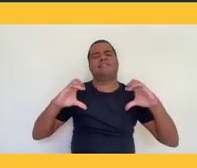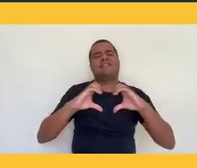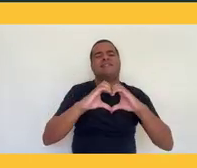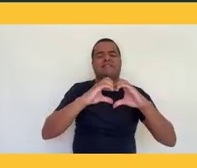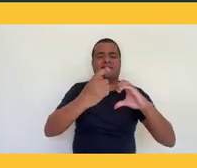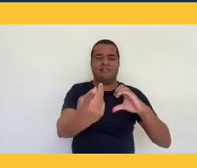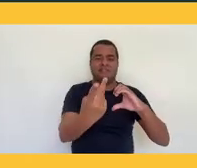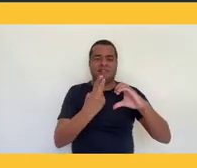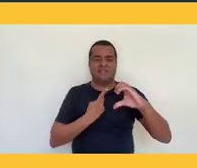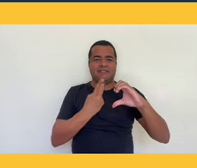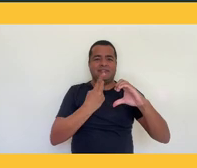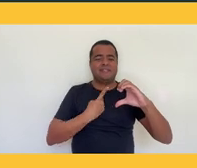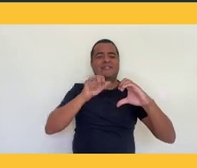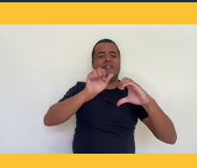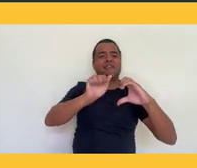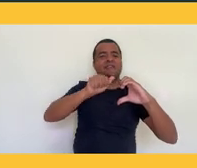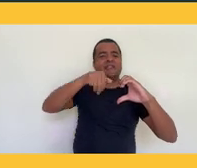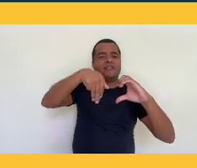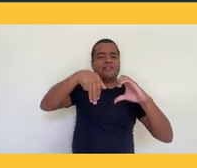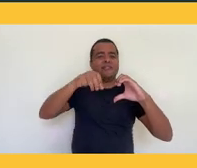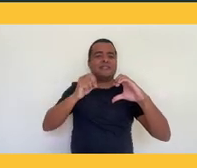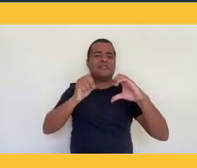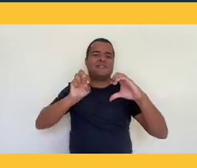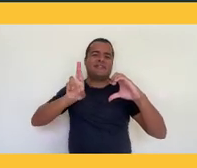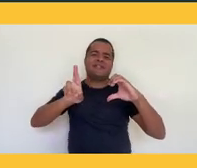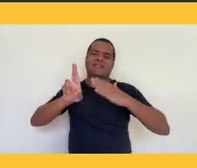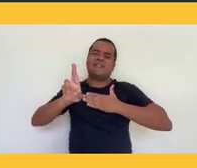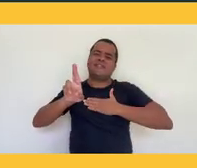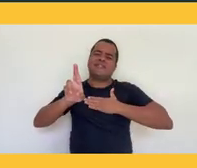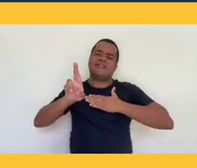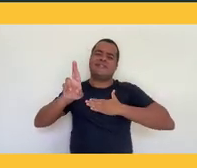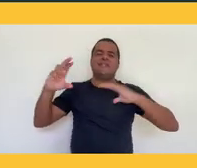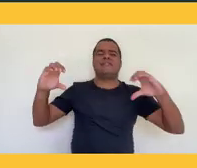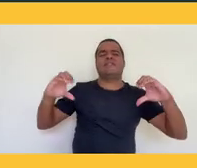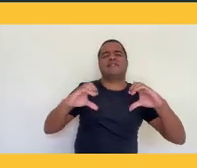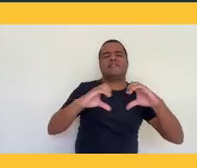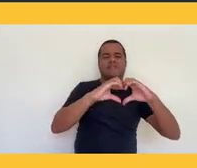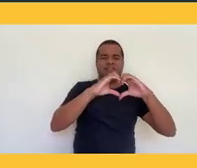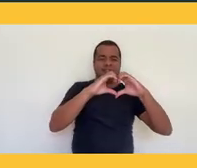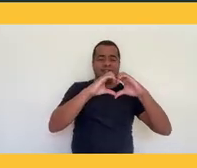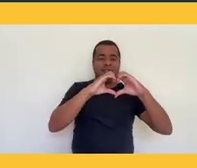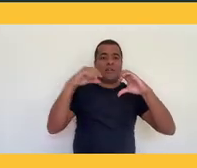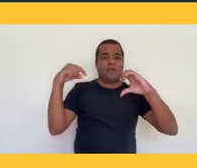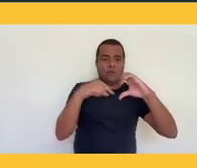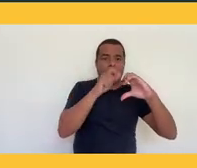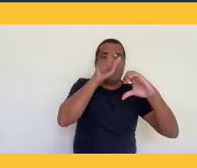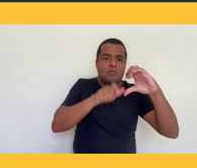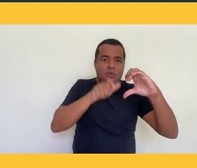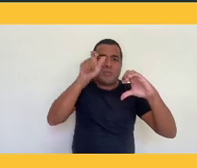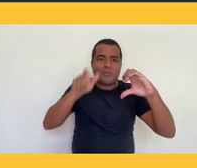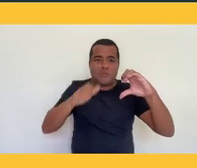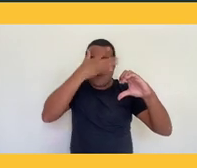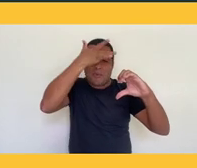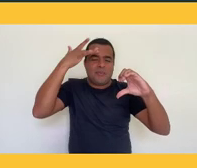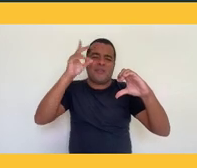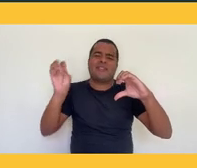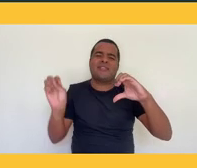meu amor. Cabem três vidas inteiras. Cabe uma